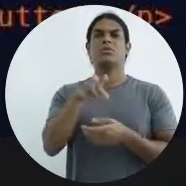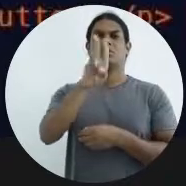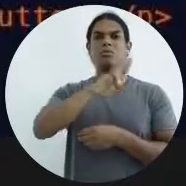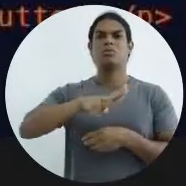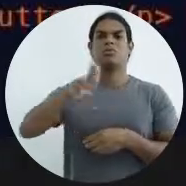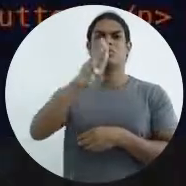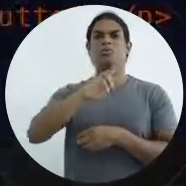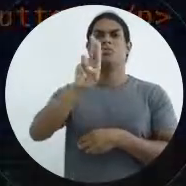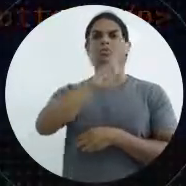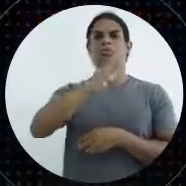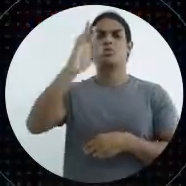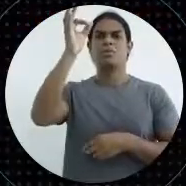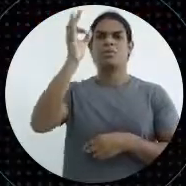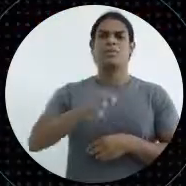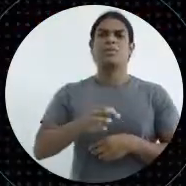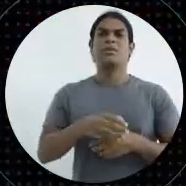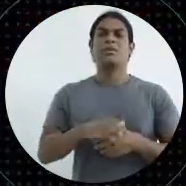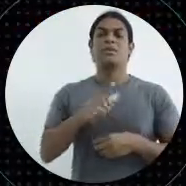Não vai errar, não. Se lá tem